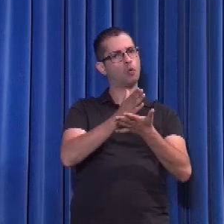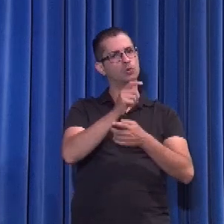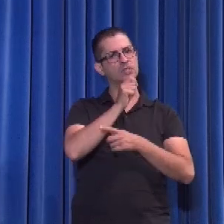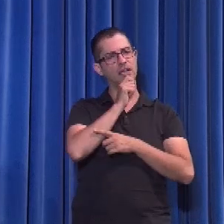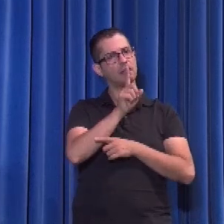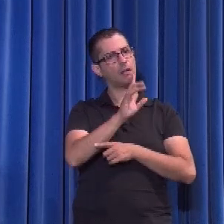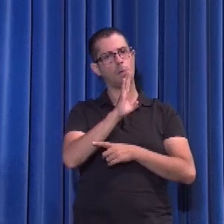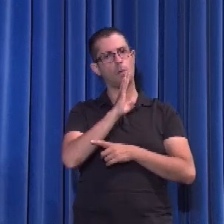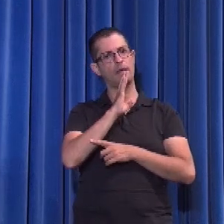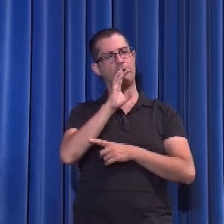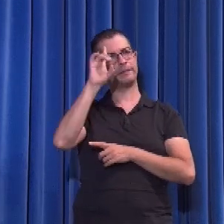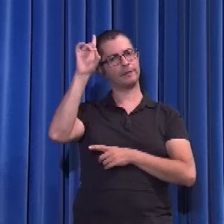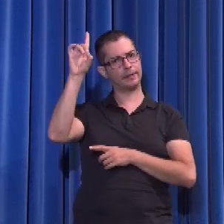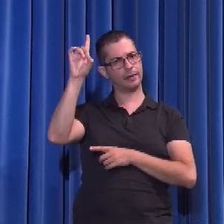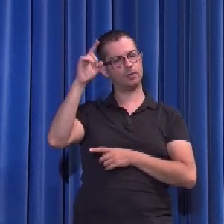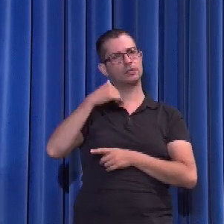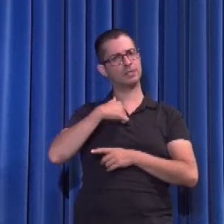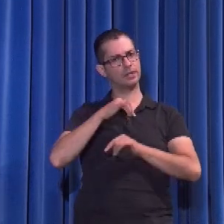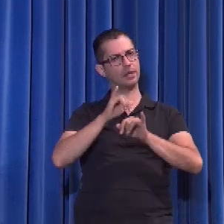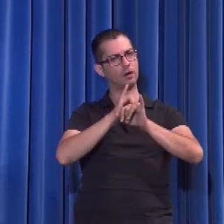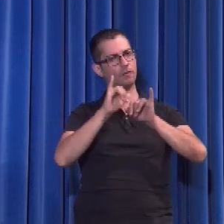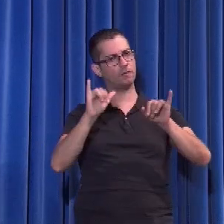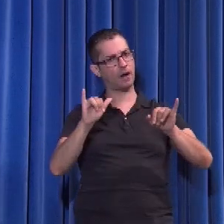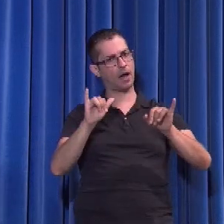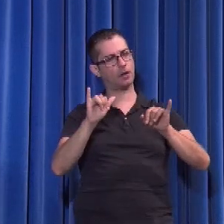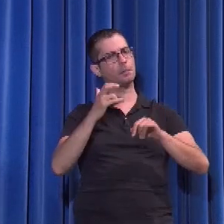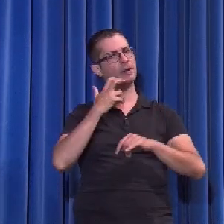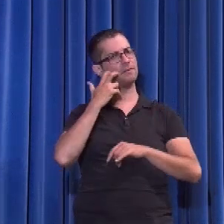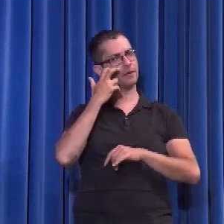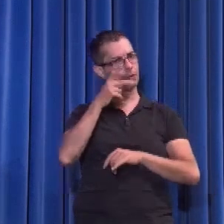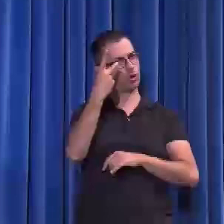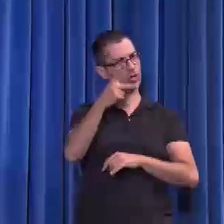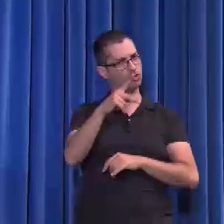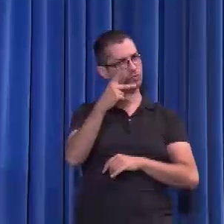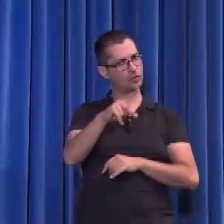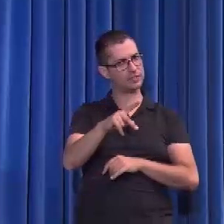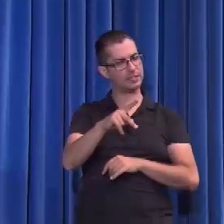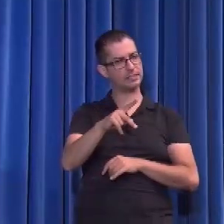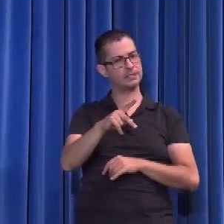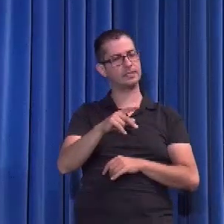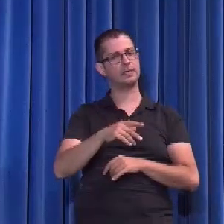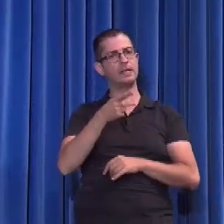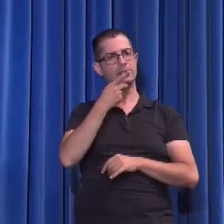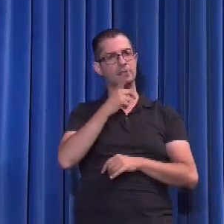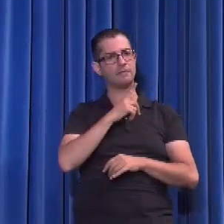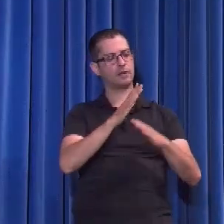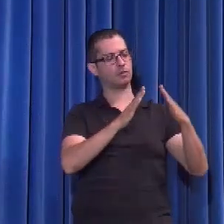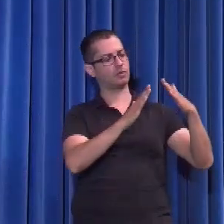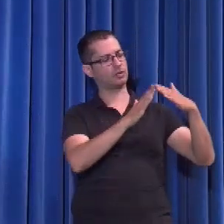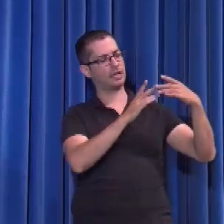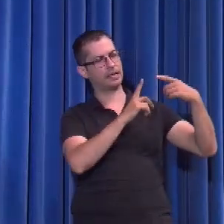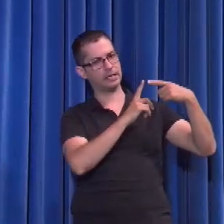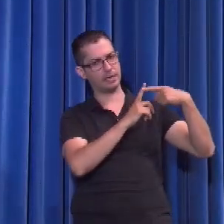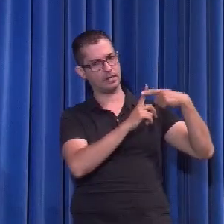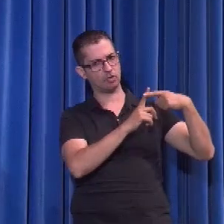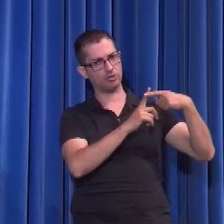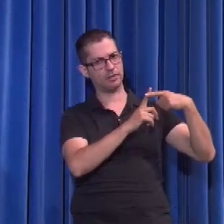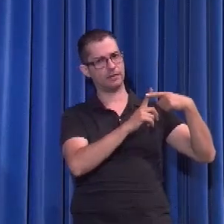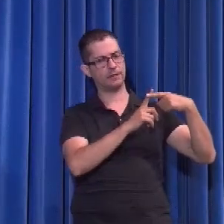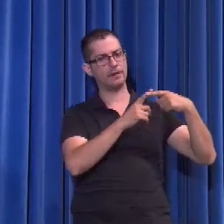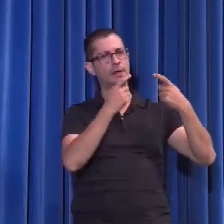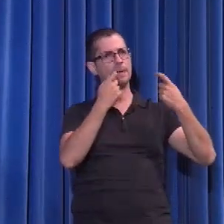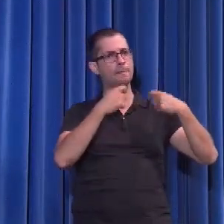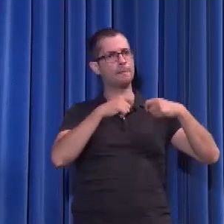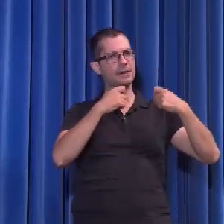Deus, e isto digo para vergonha vossa. Ele está falando à igreja de Corinto. Tornai-vos